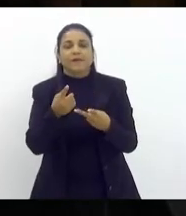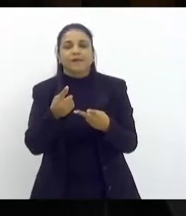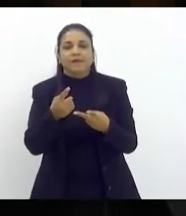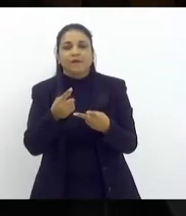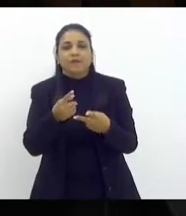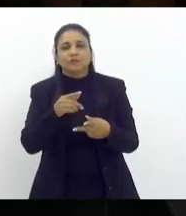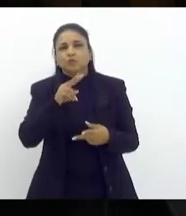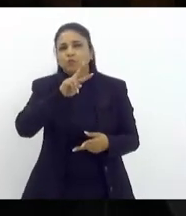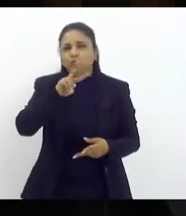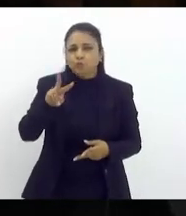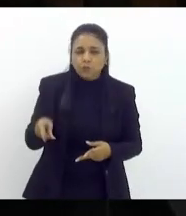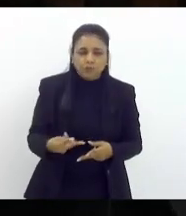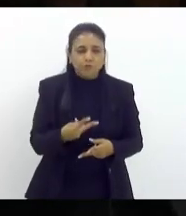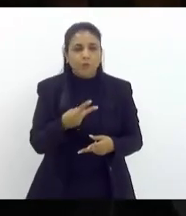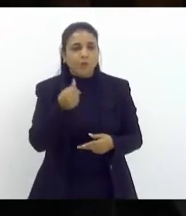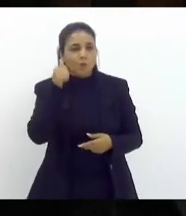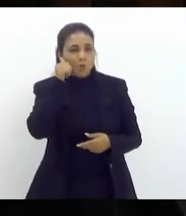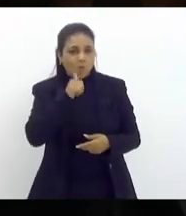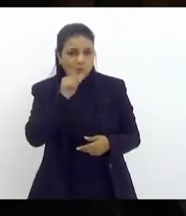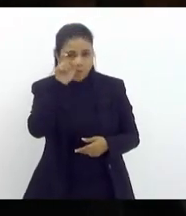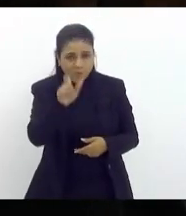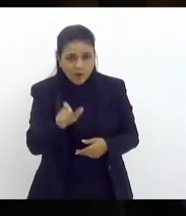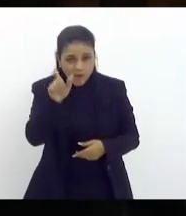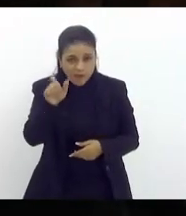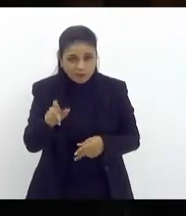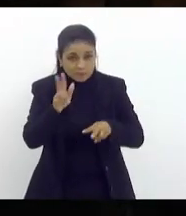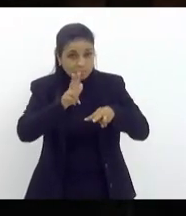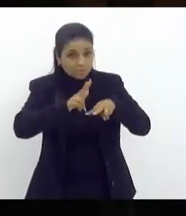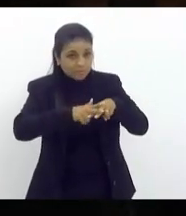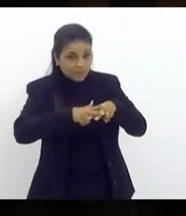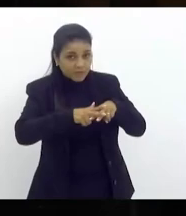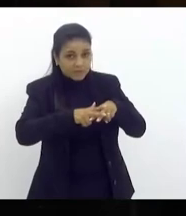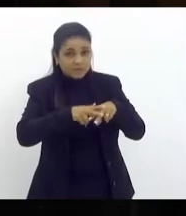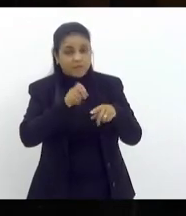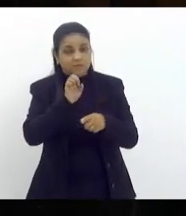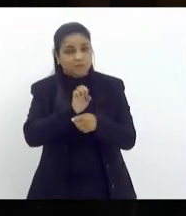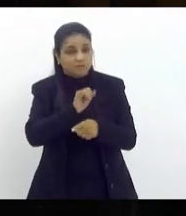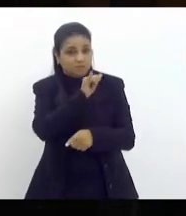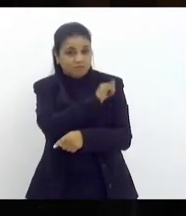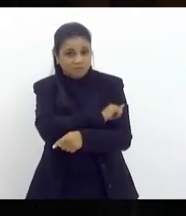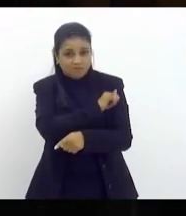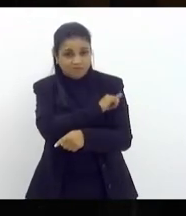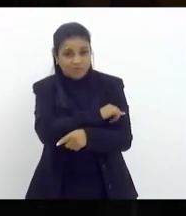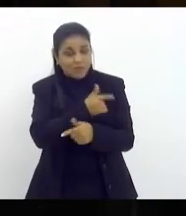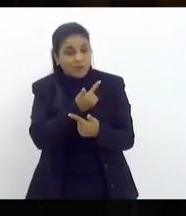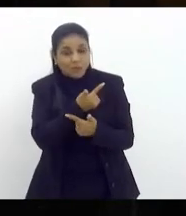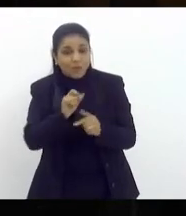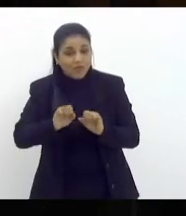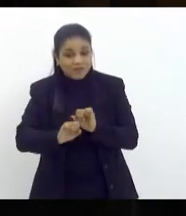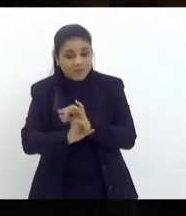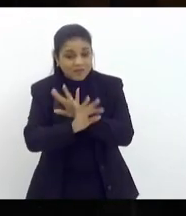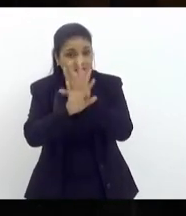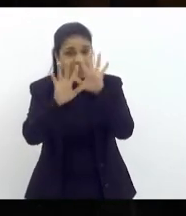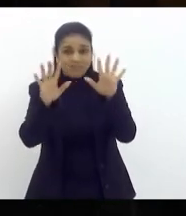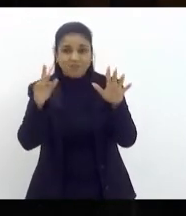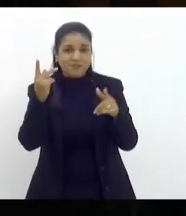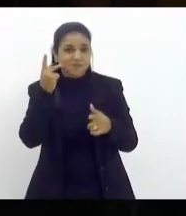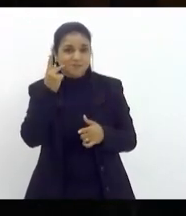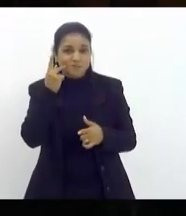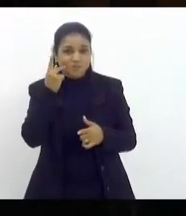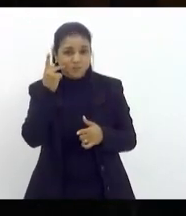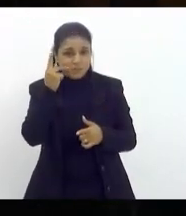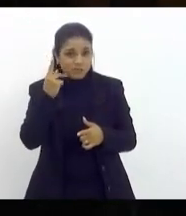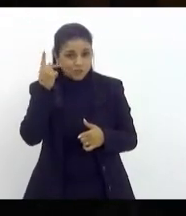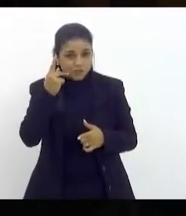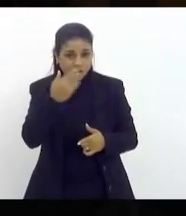nessa condição hoje no estado do Rio de Janeiro e não temos a transparência de políticas para superação